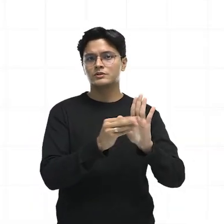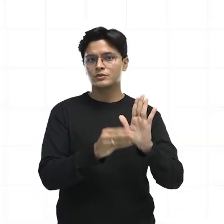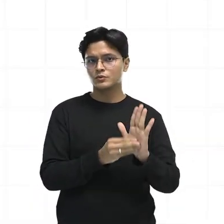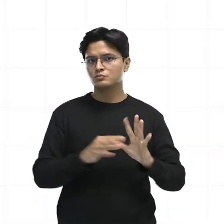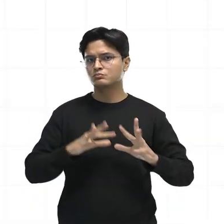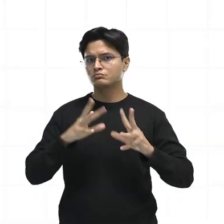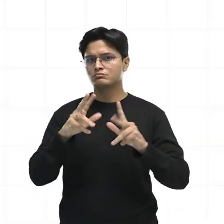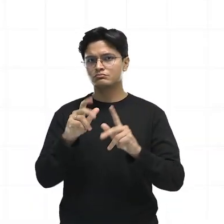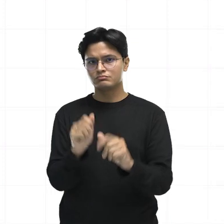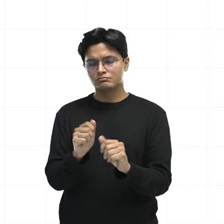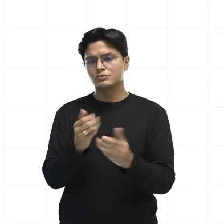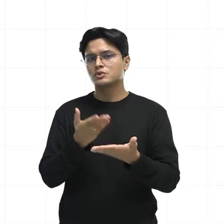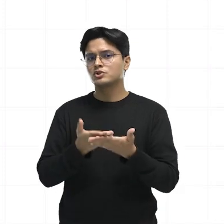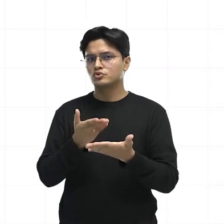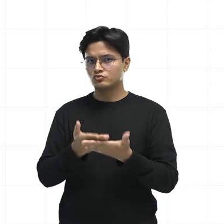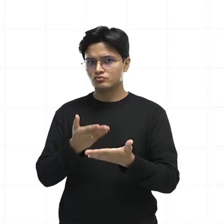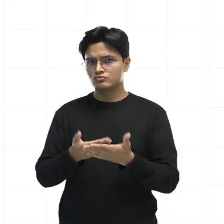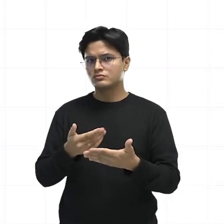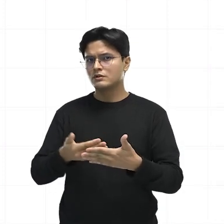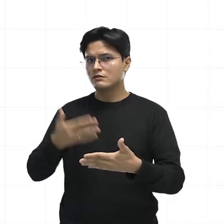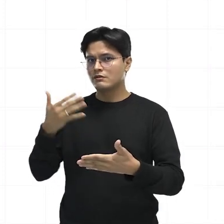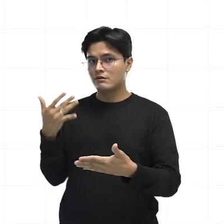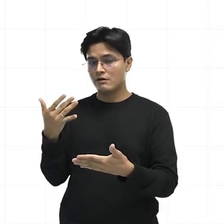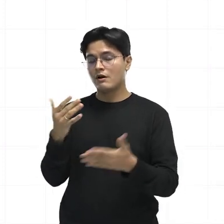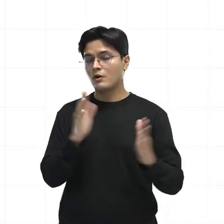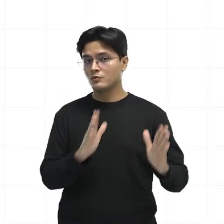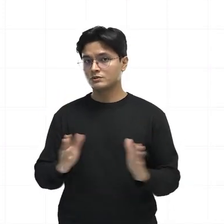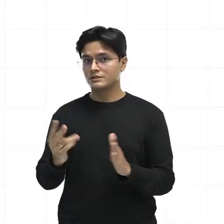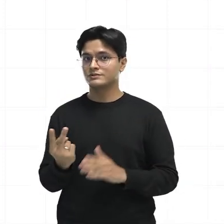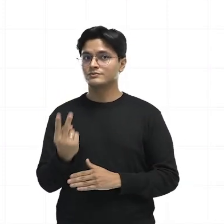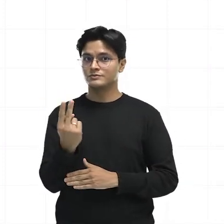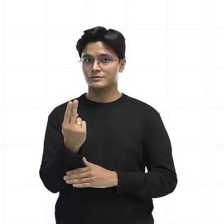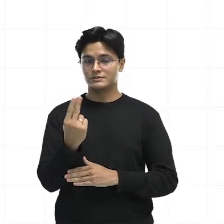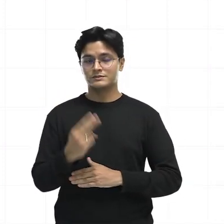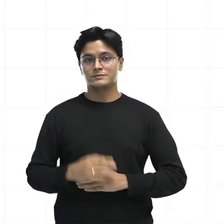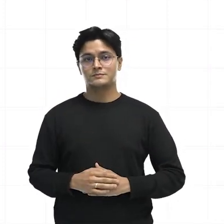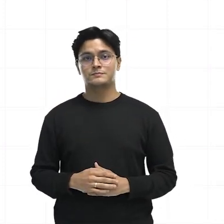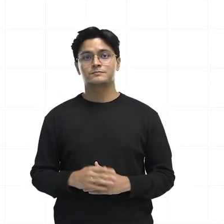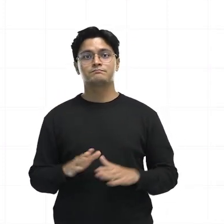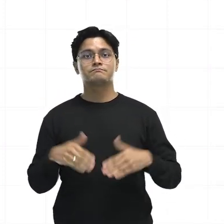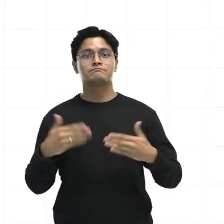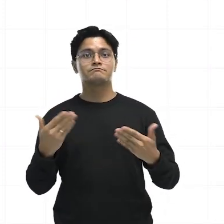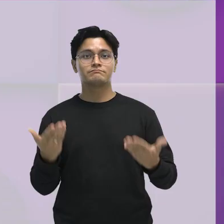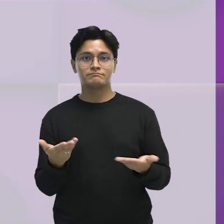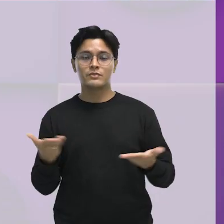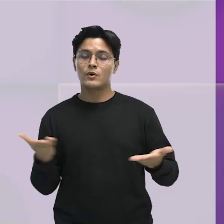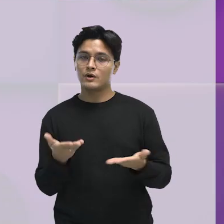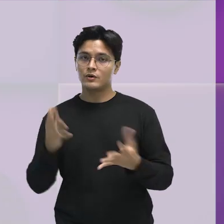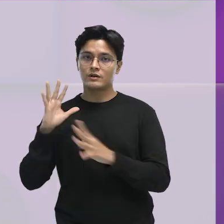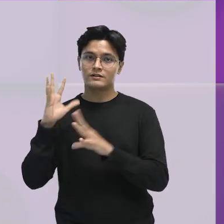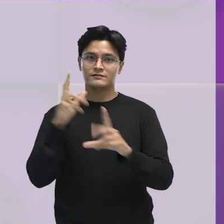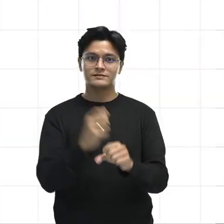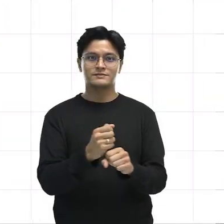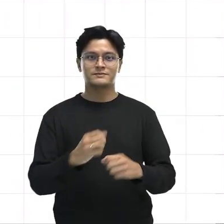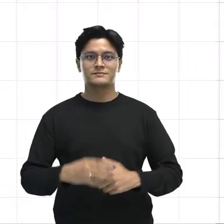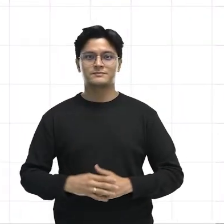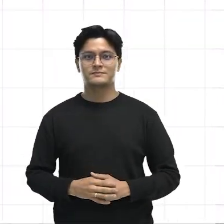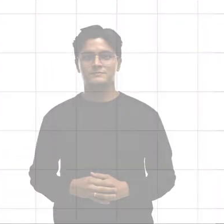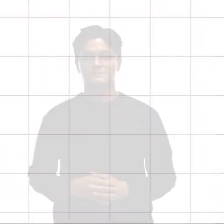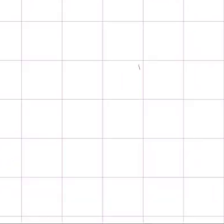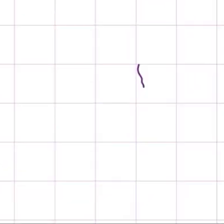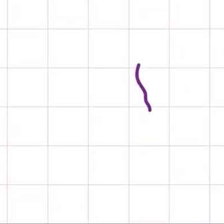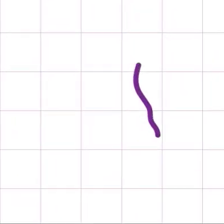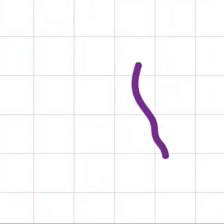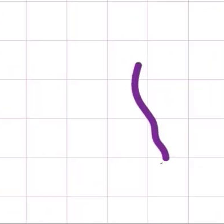nós estudamos ao longo dessa unidade 2, tudo bem? Então, vamos à nossa revisão.